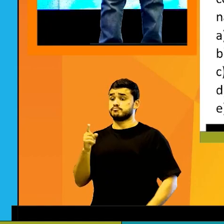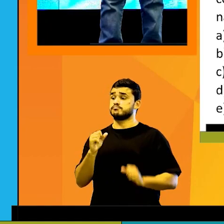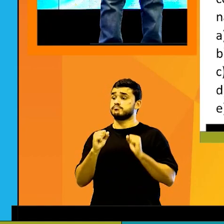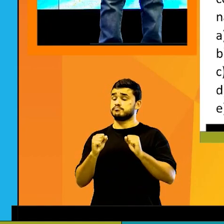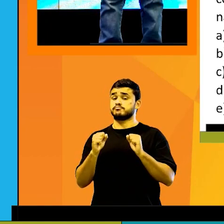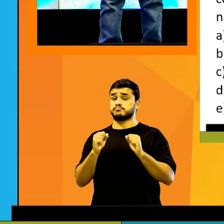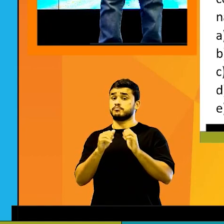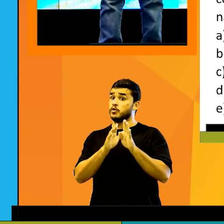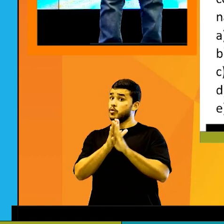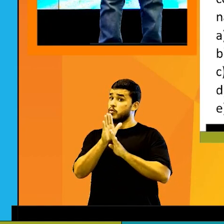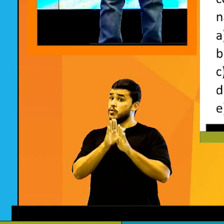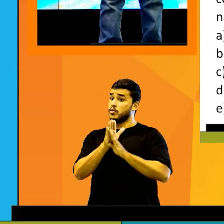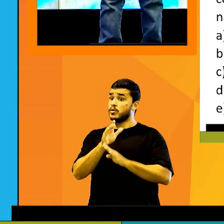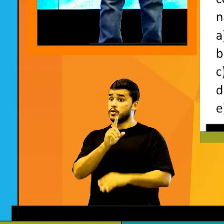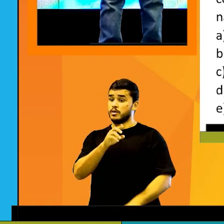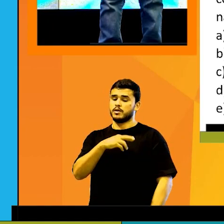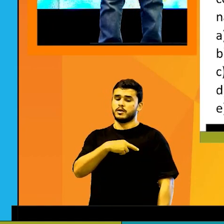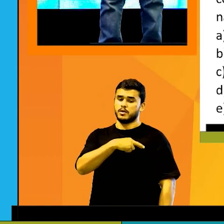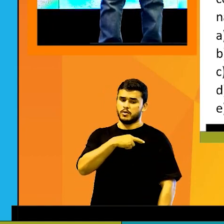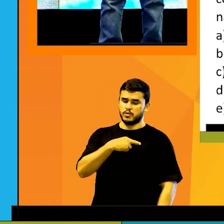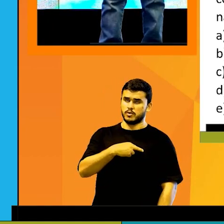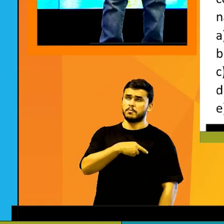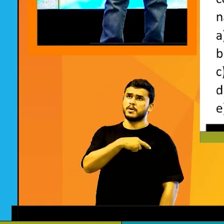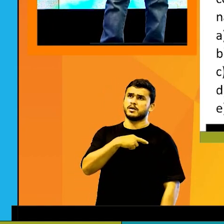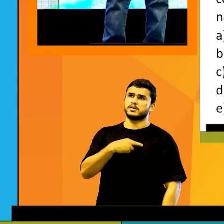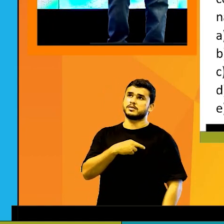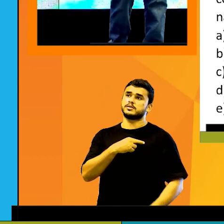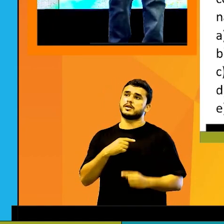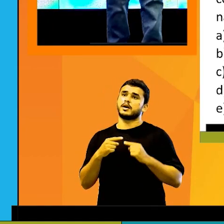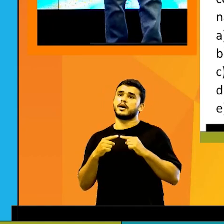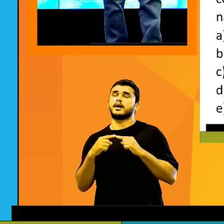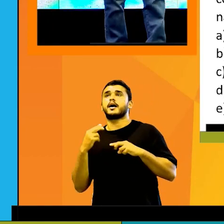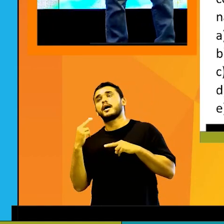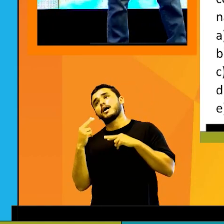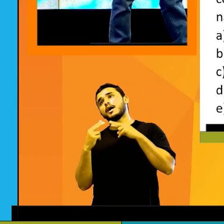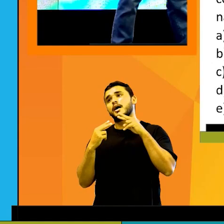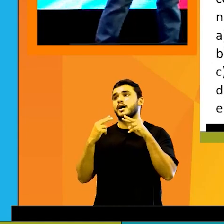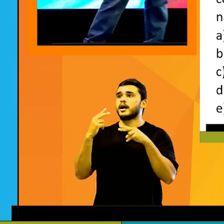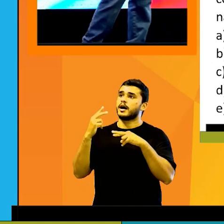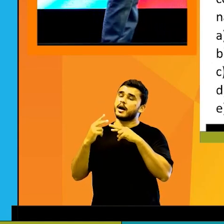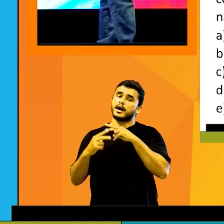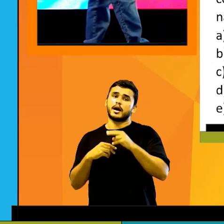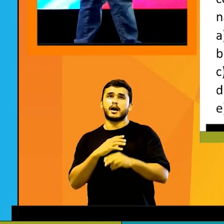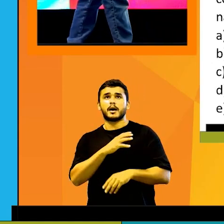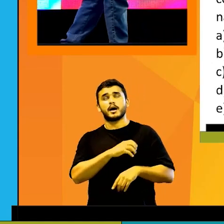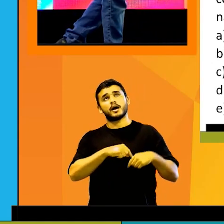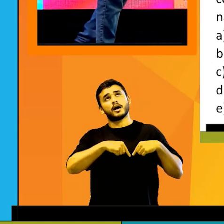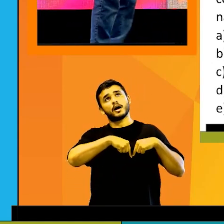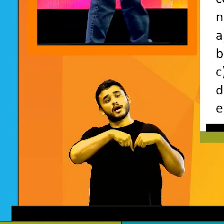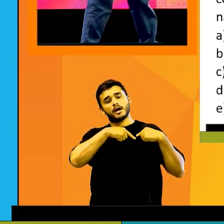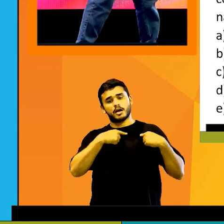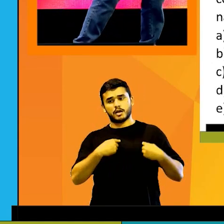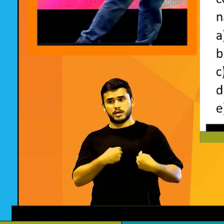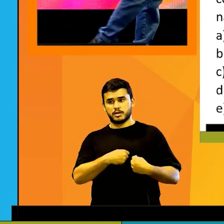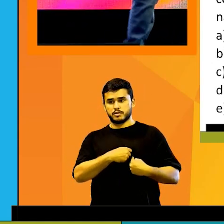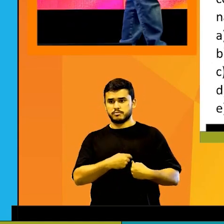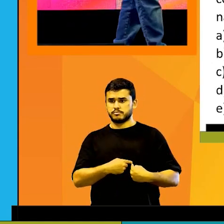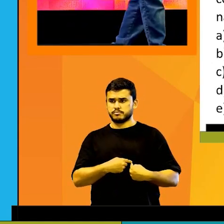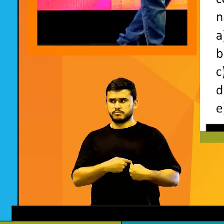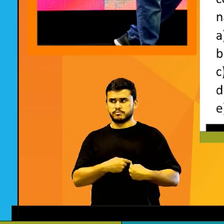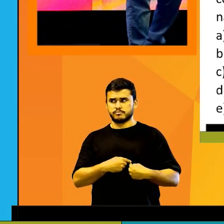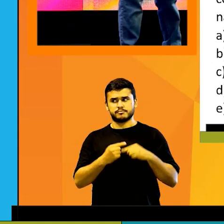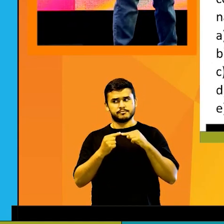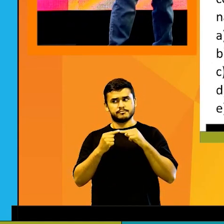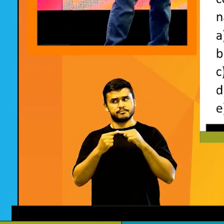Primeiro, nem todo romance é romântico, tá? Para começo de história, nem todo romance é romântico.